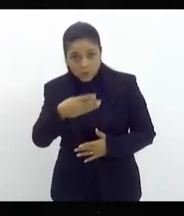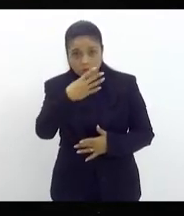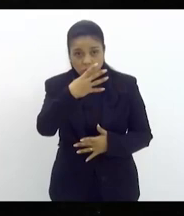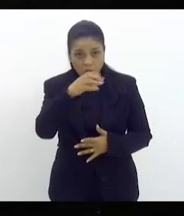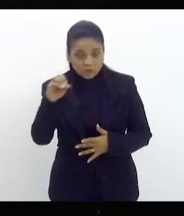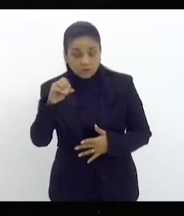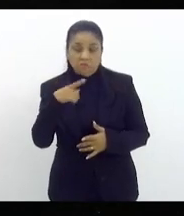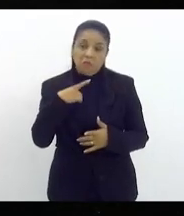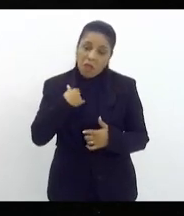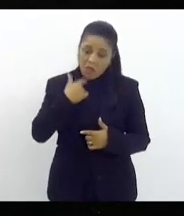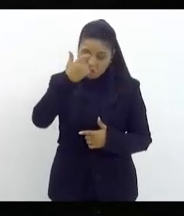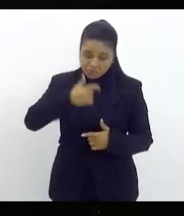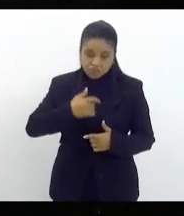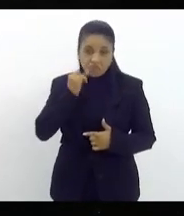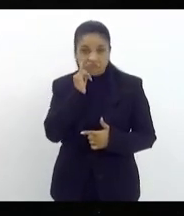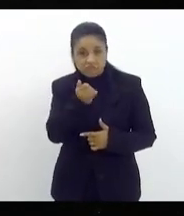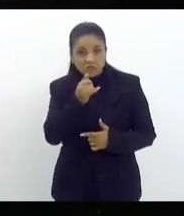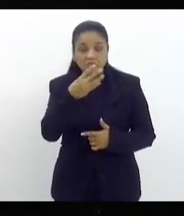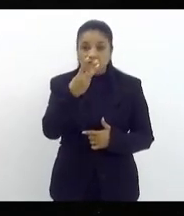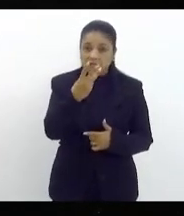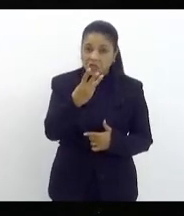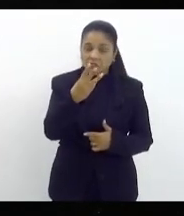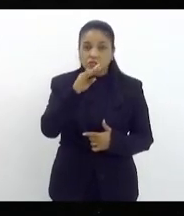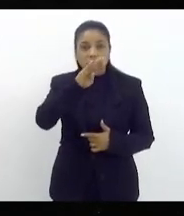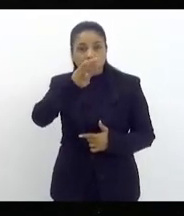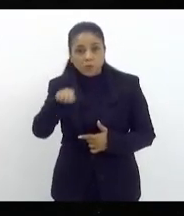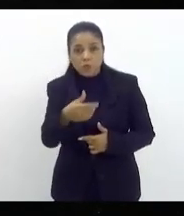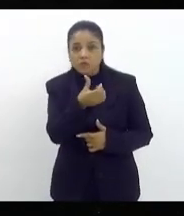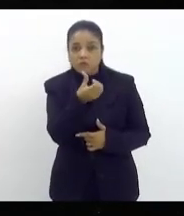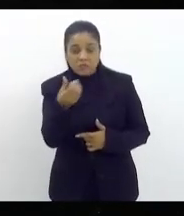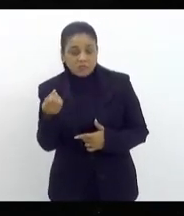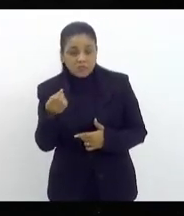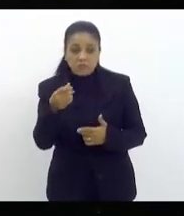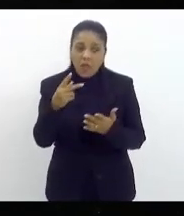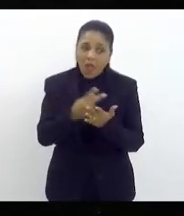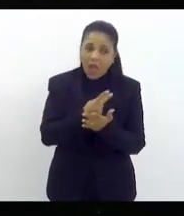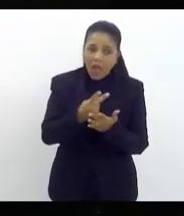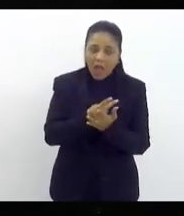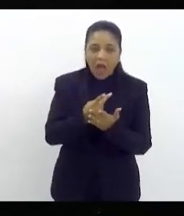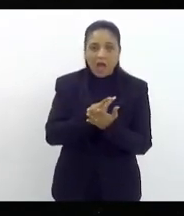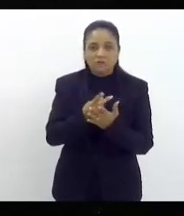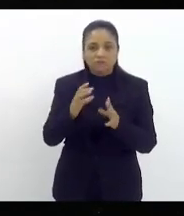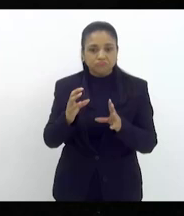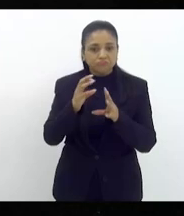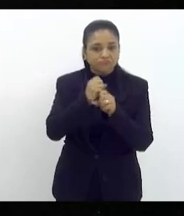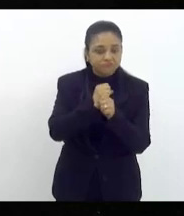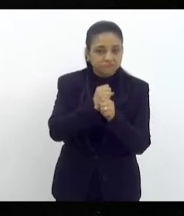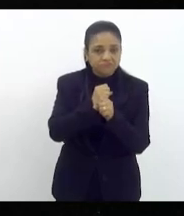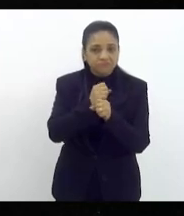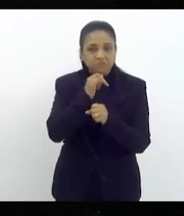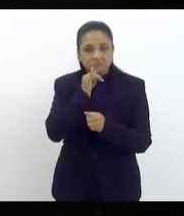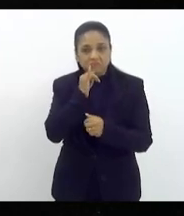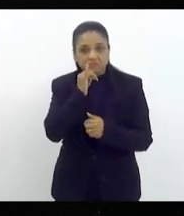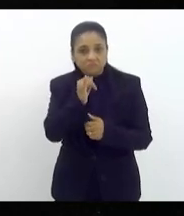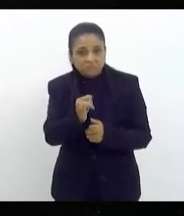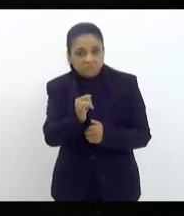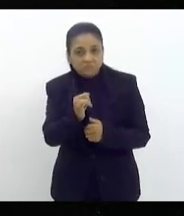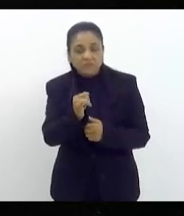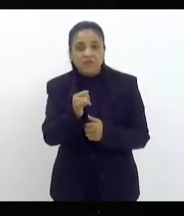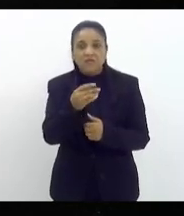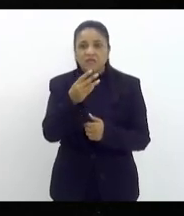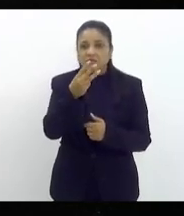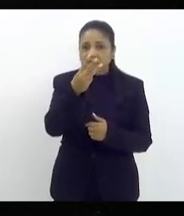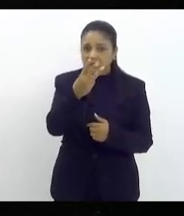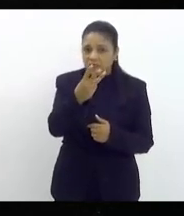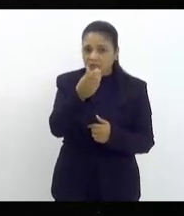600, alguém deve estar com o número errado, de repente, o deputado André Correia faz essa defesa, 3 e 600,